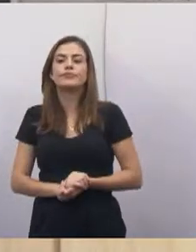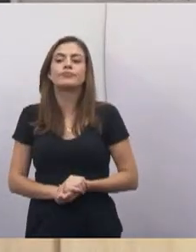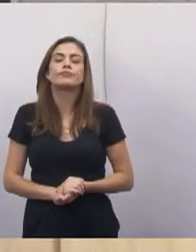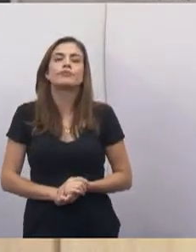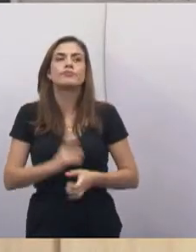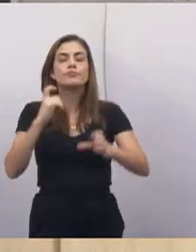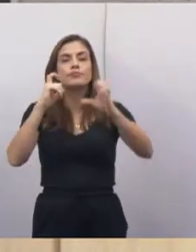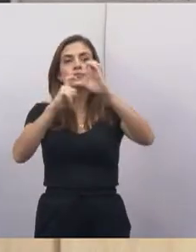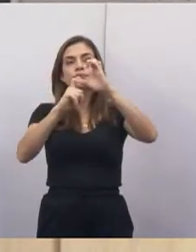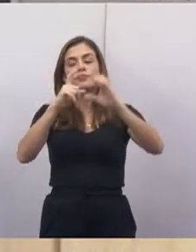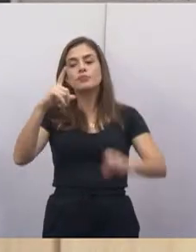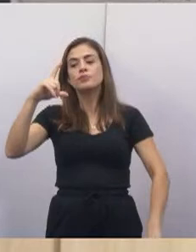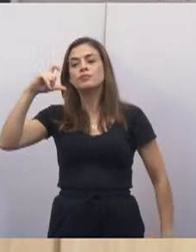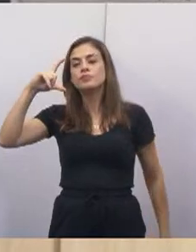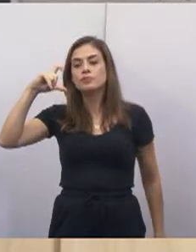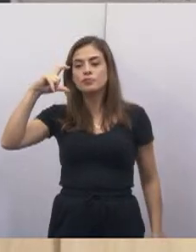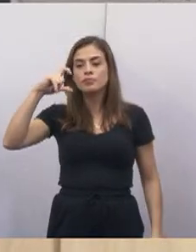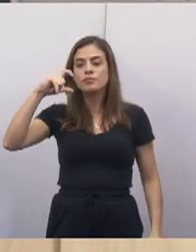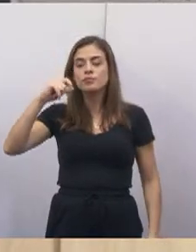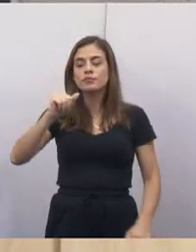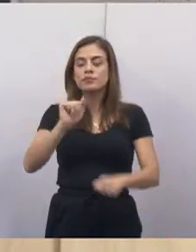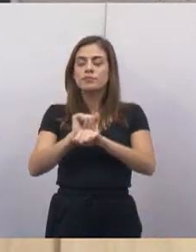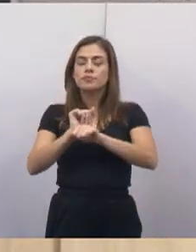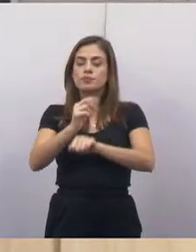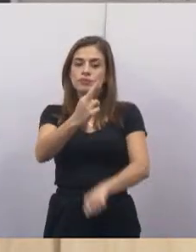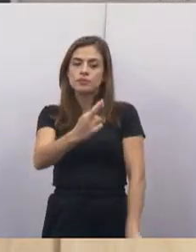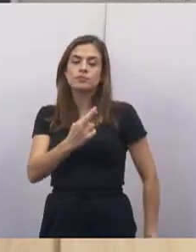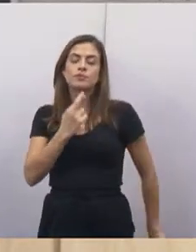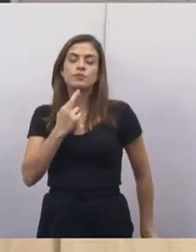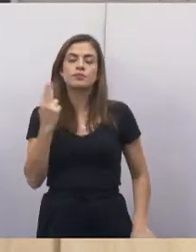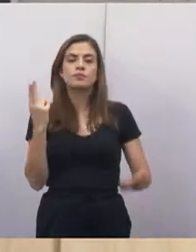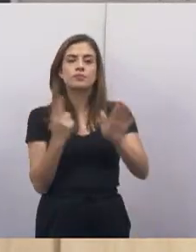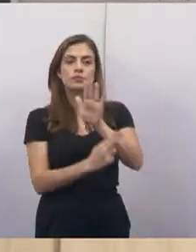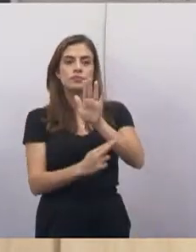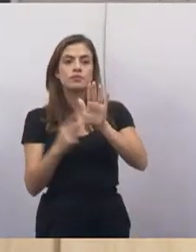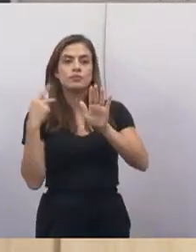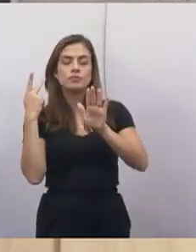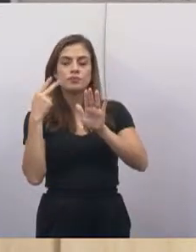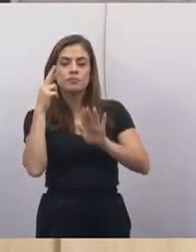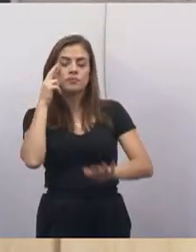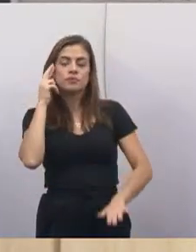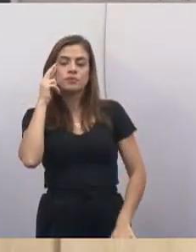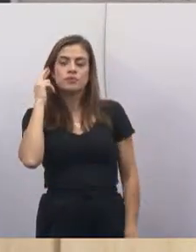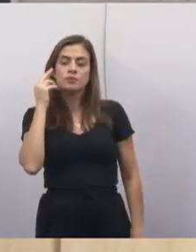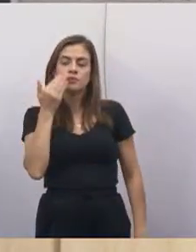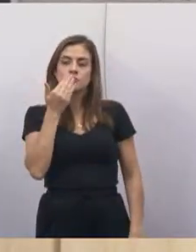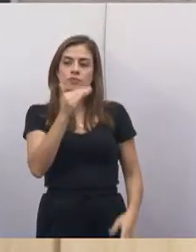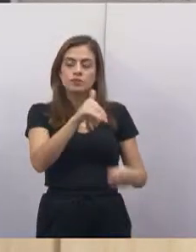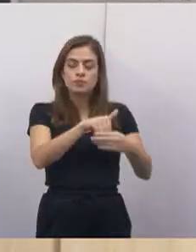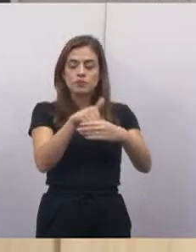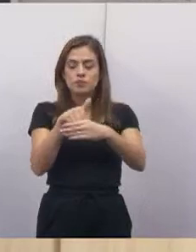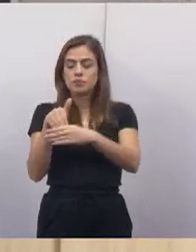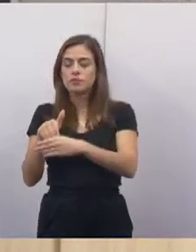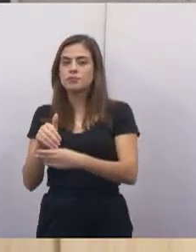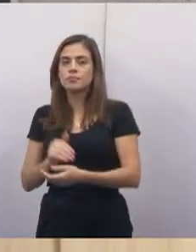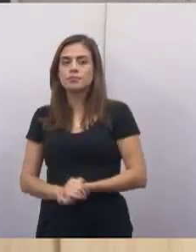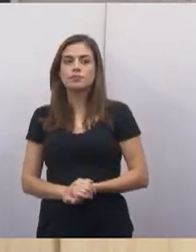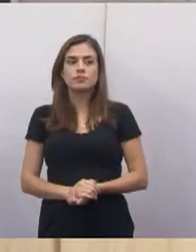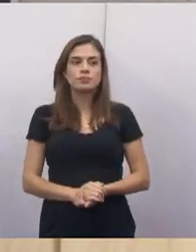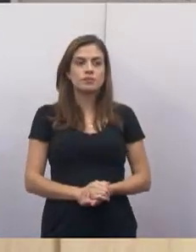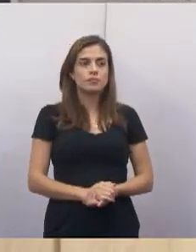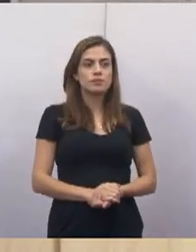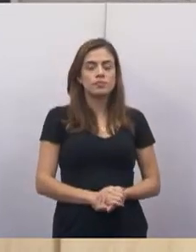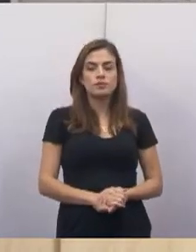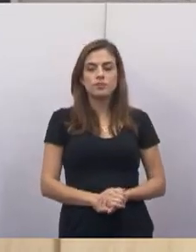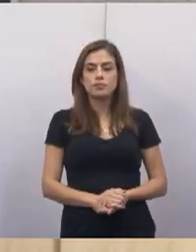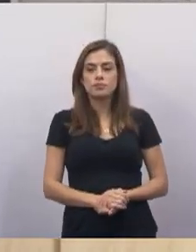anexado Fox, e aguarde de manifestações? Autoria, vereador Roninha. Foi pedido votação.